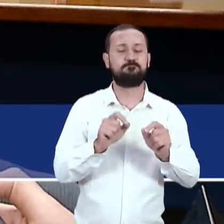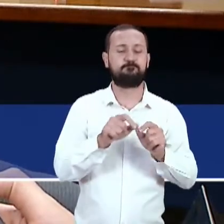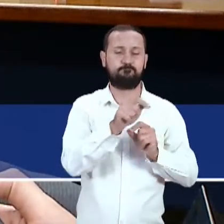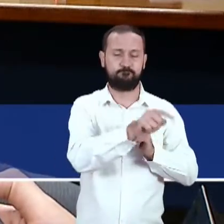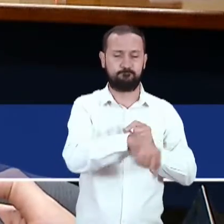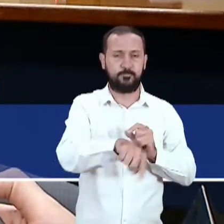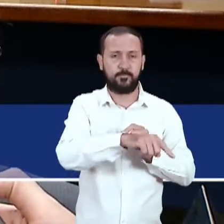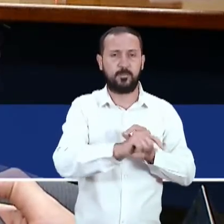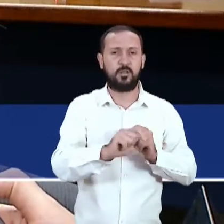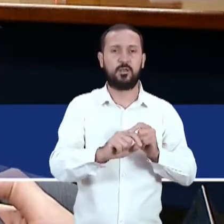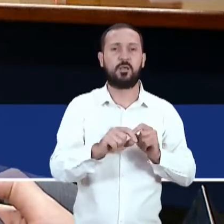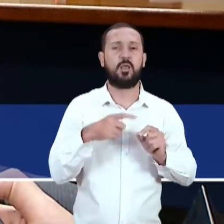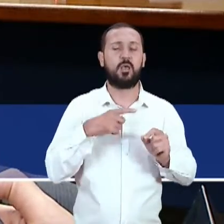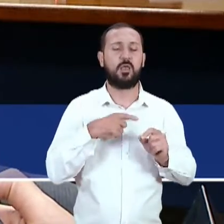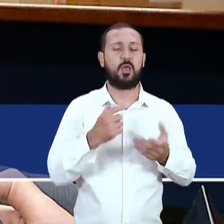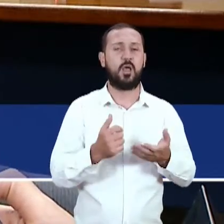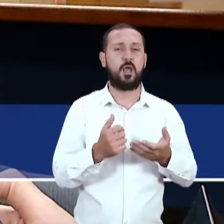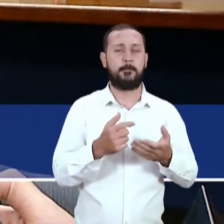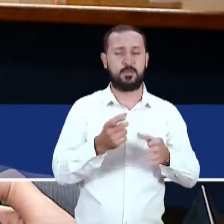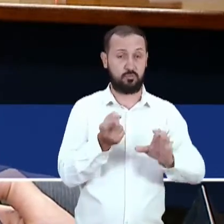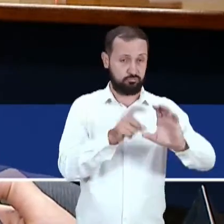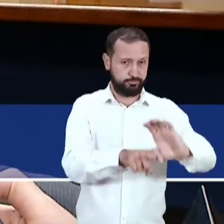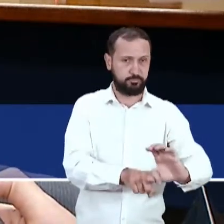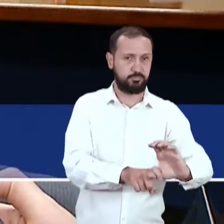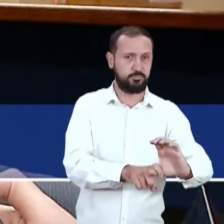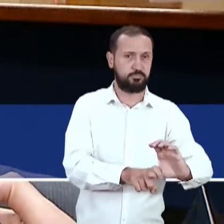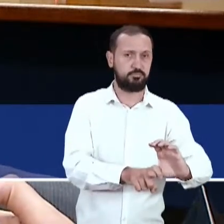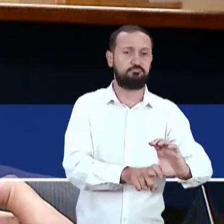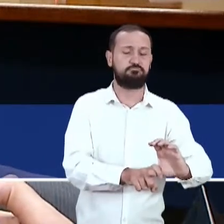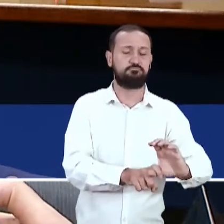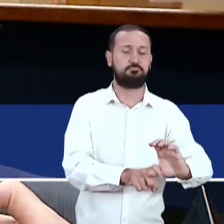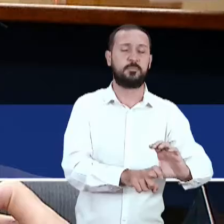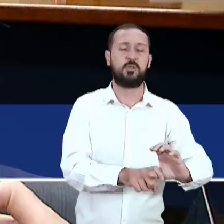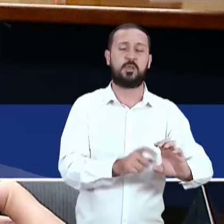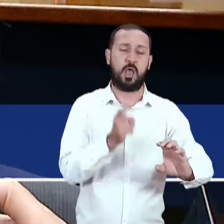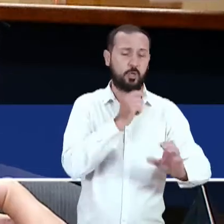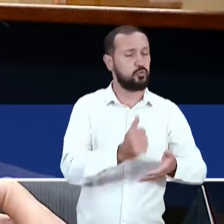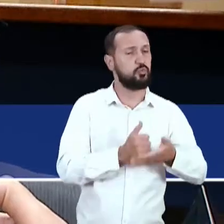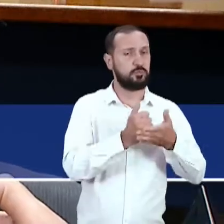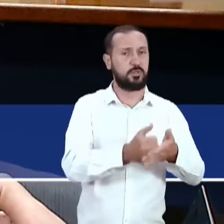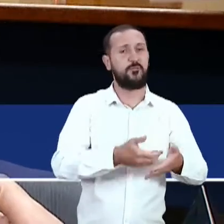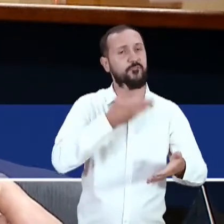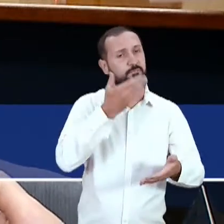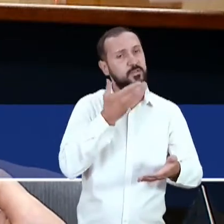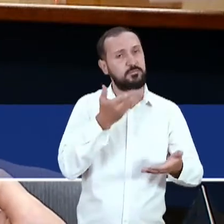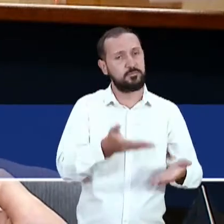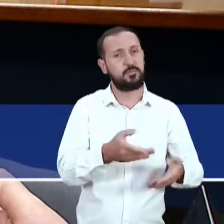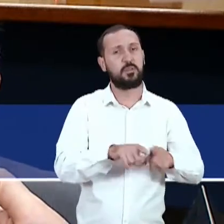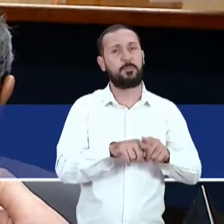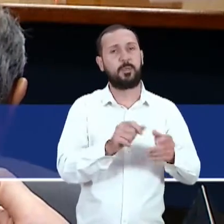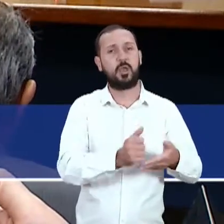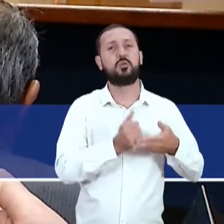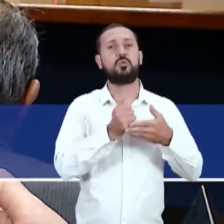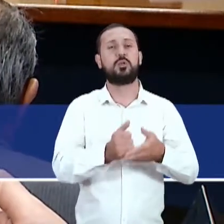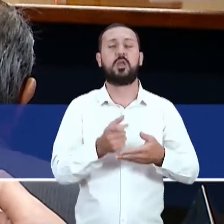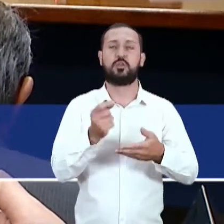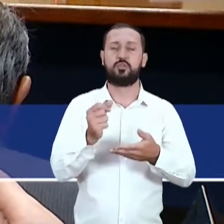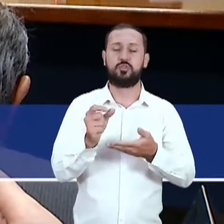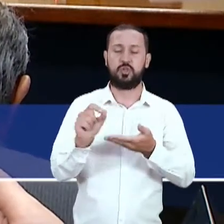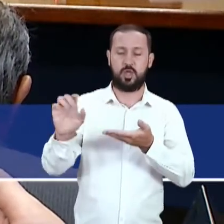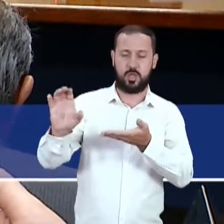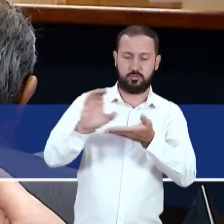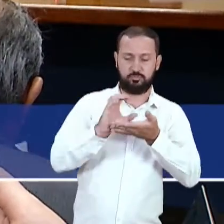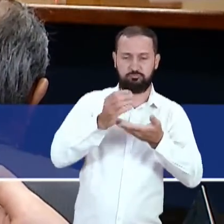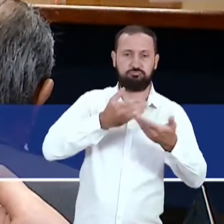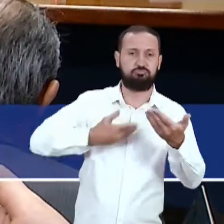facilitar ao consumidor, ao inadimplente, né, ao devedor inadimplente, também